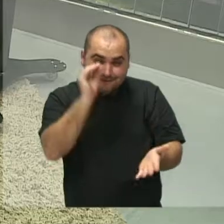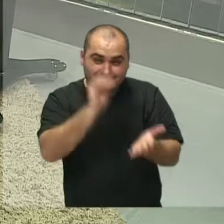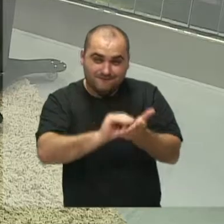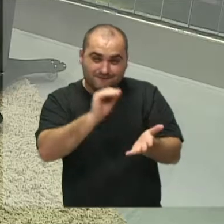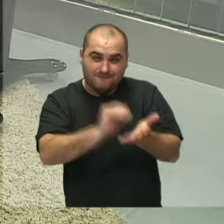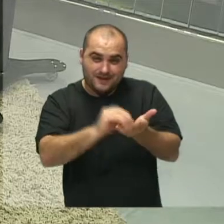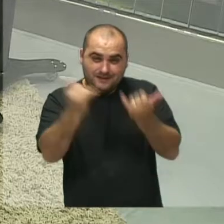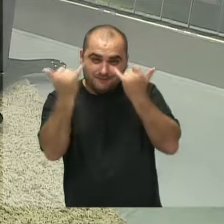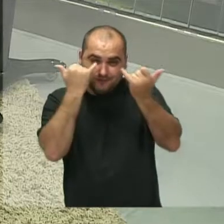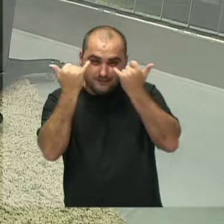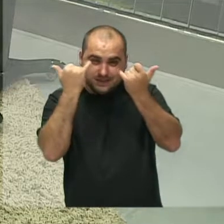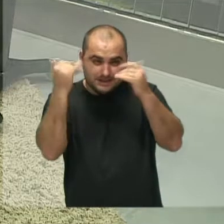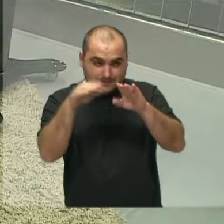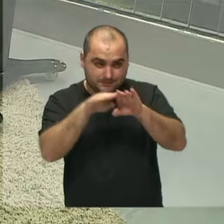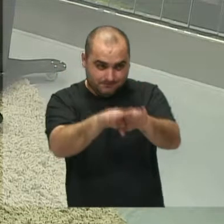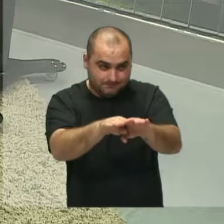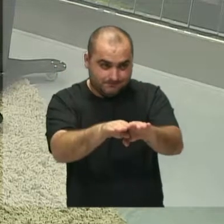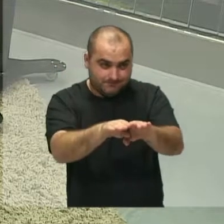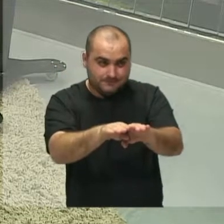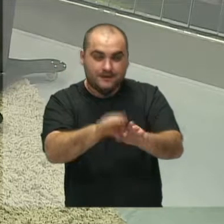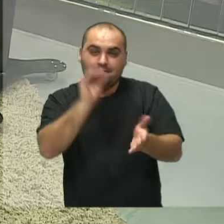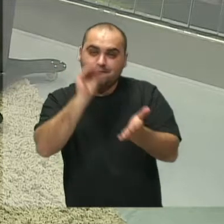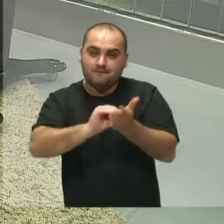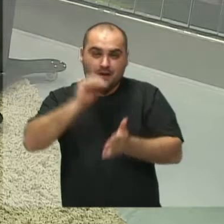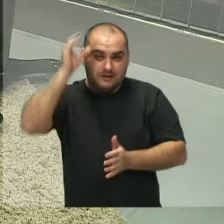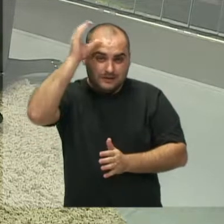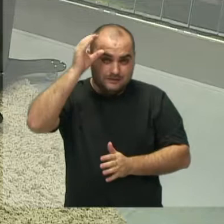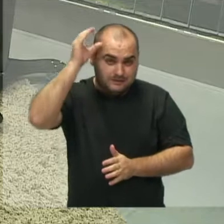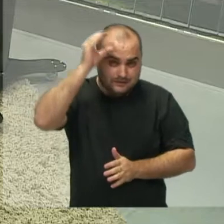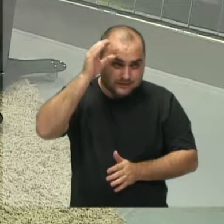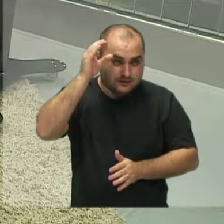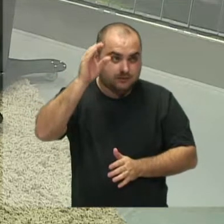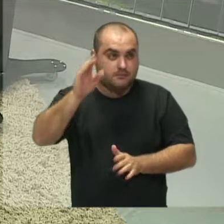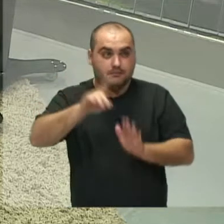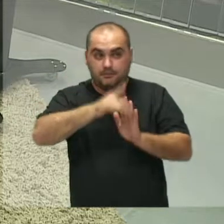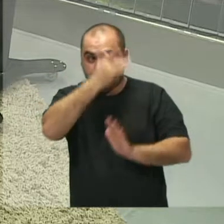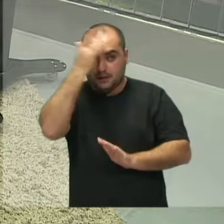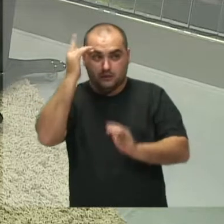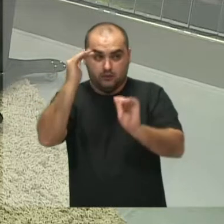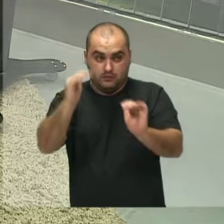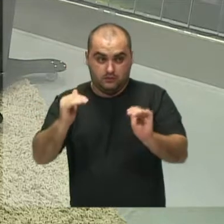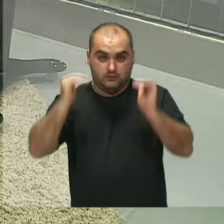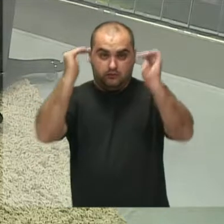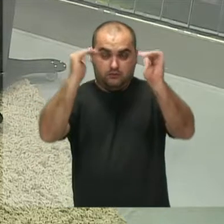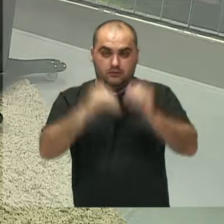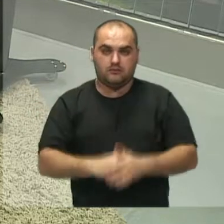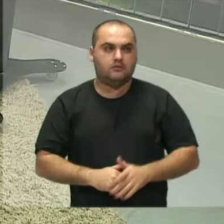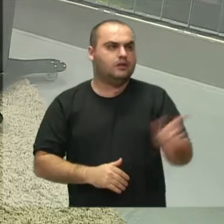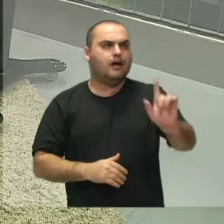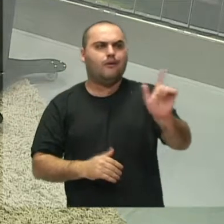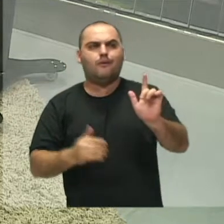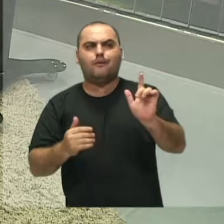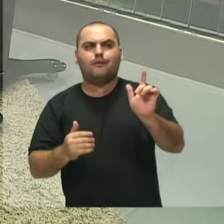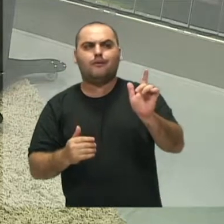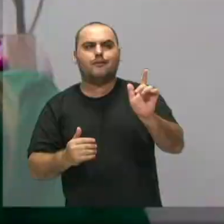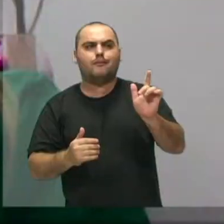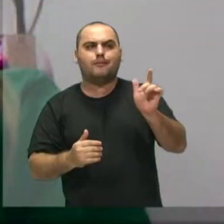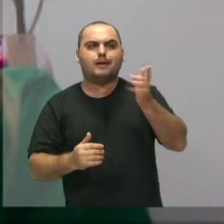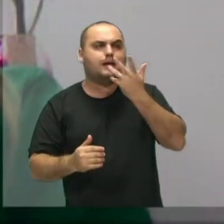relação à inclusão social, um pouco de conscientização até dos adultos, não tanto das crianças, mas dos pais mesmo?